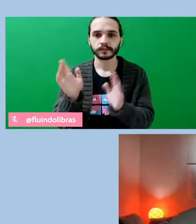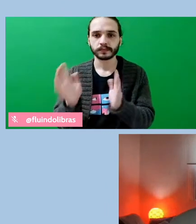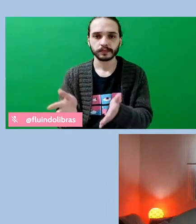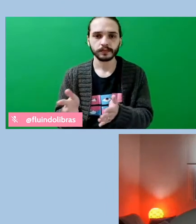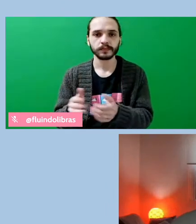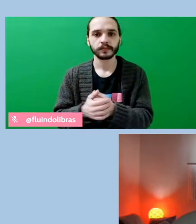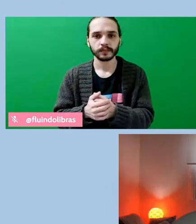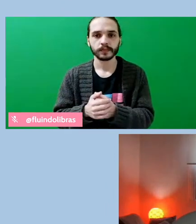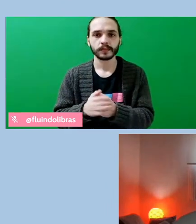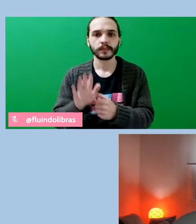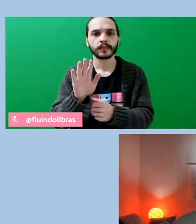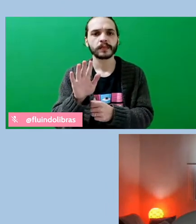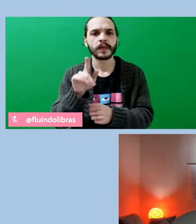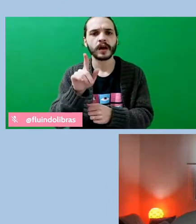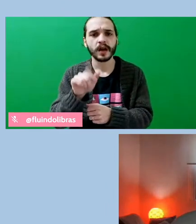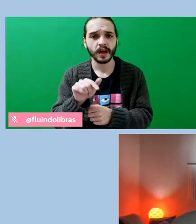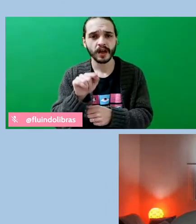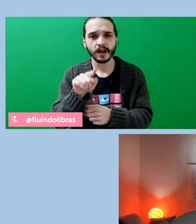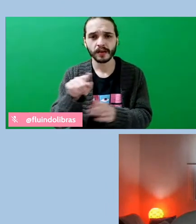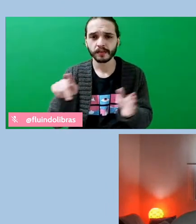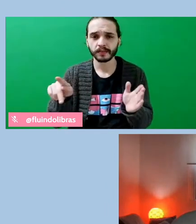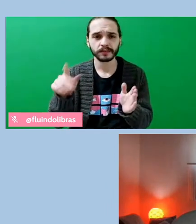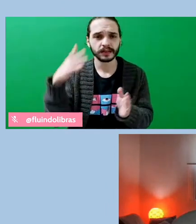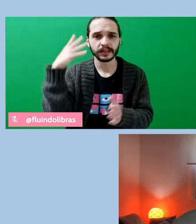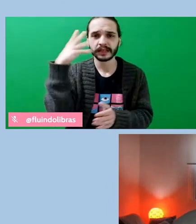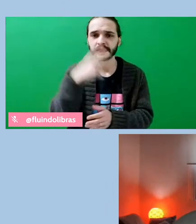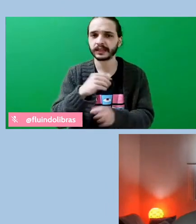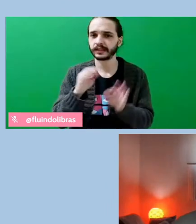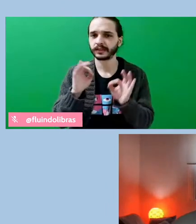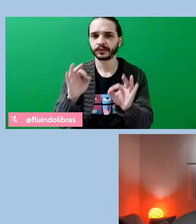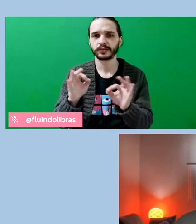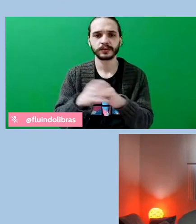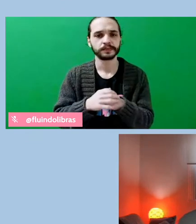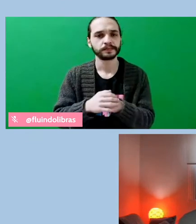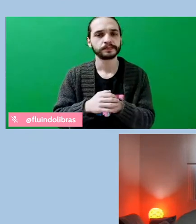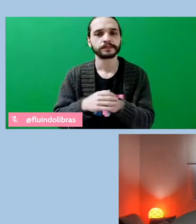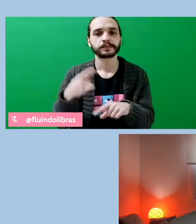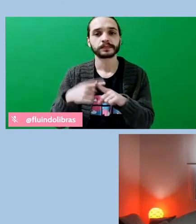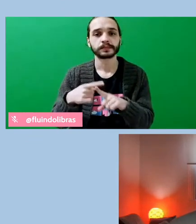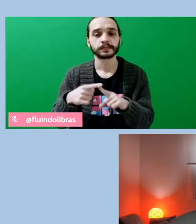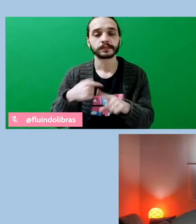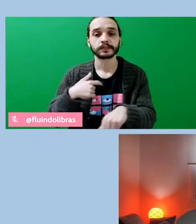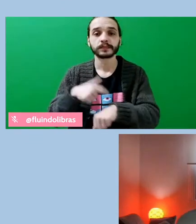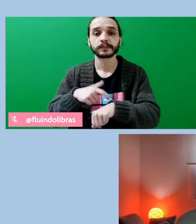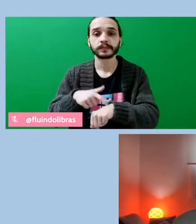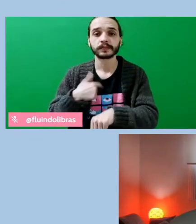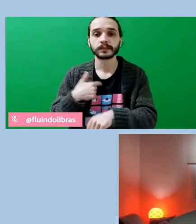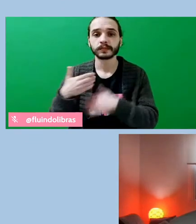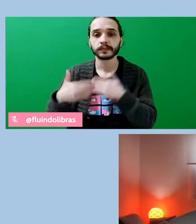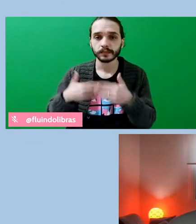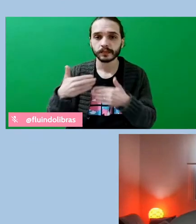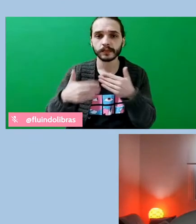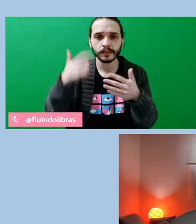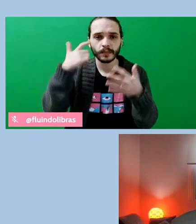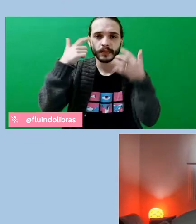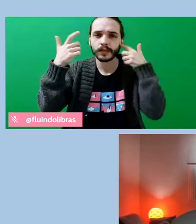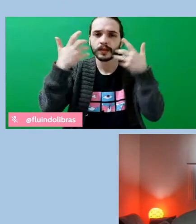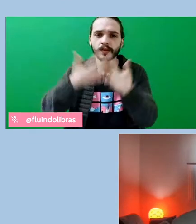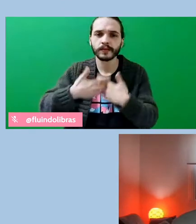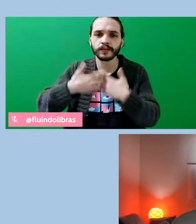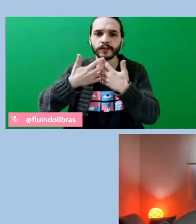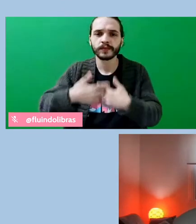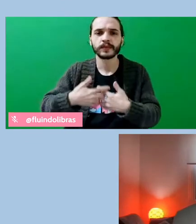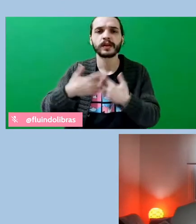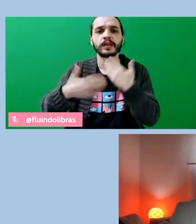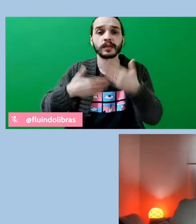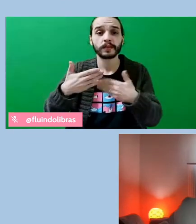jogo. Mas isso é absolutamente lindo também, né? Porque a partir do momento que eu construo nesse processo de fricção, quando chega no espectador